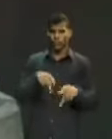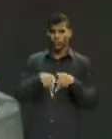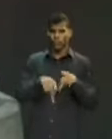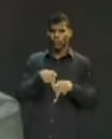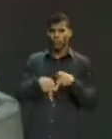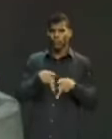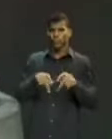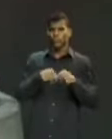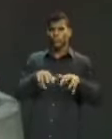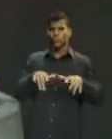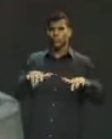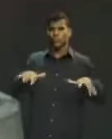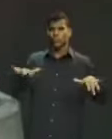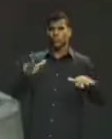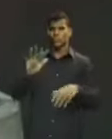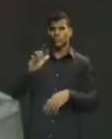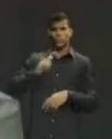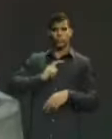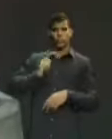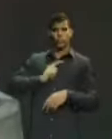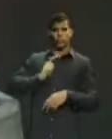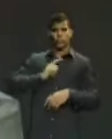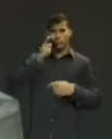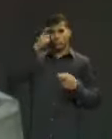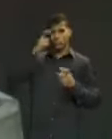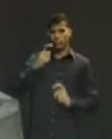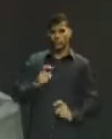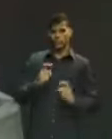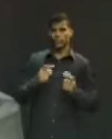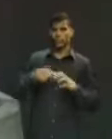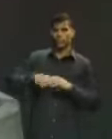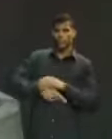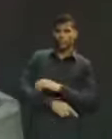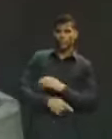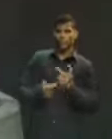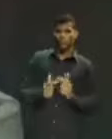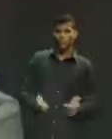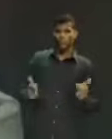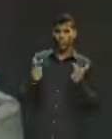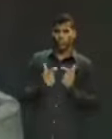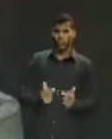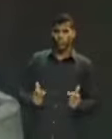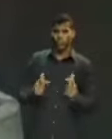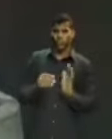penais, por pensamento raso, por falta de